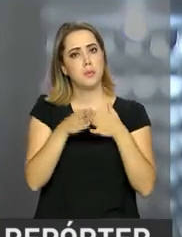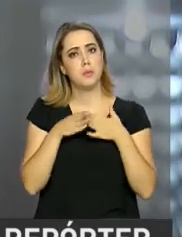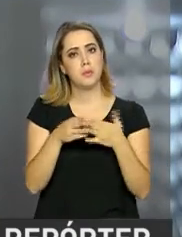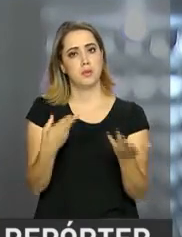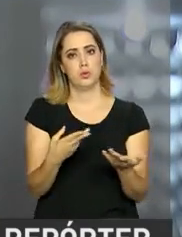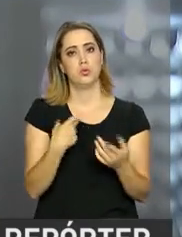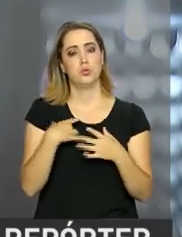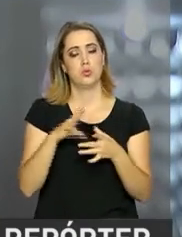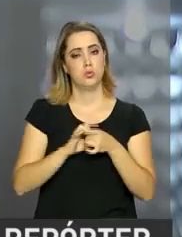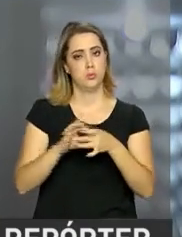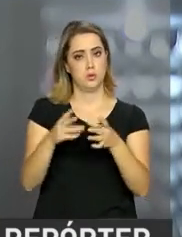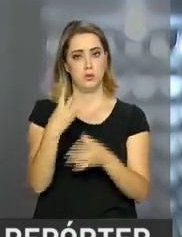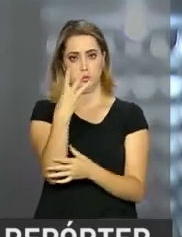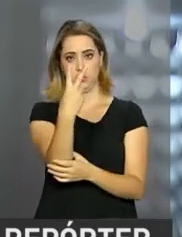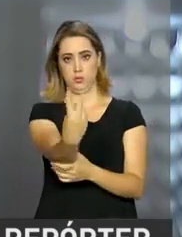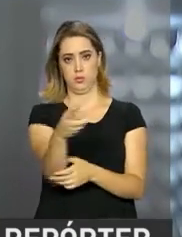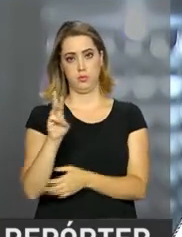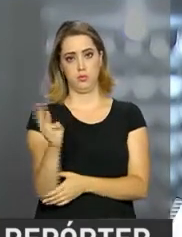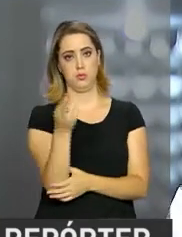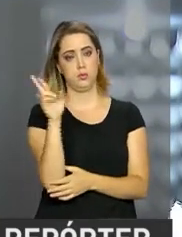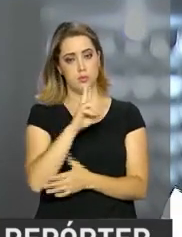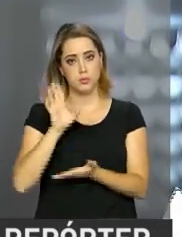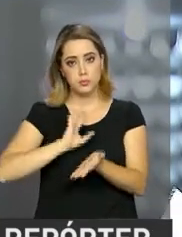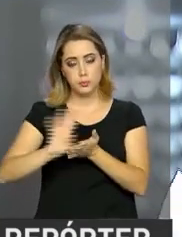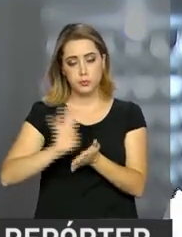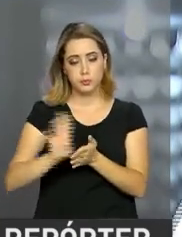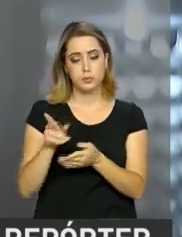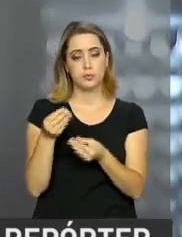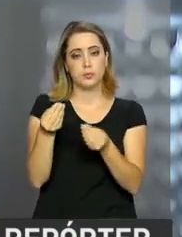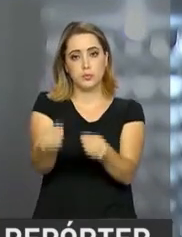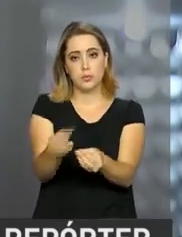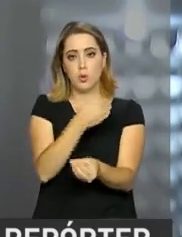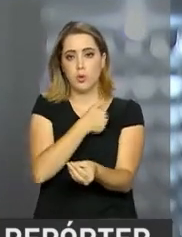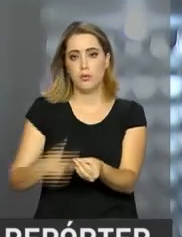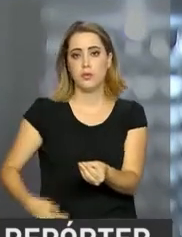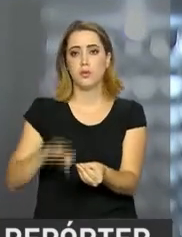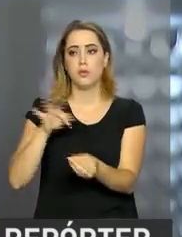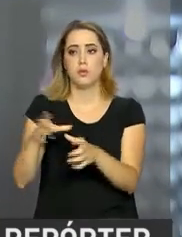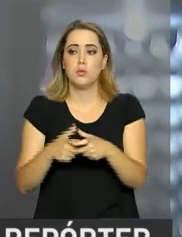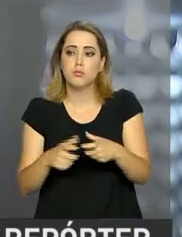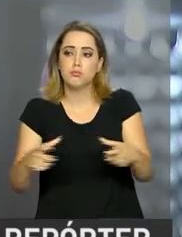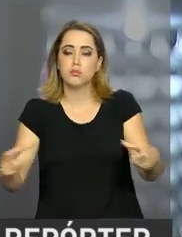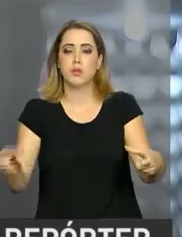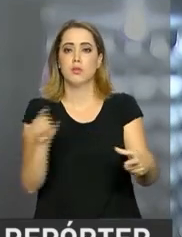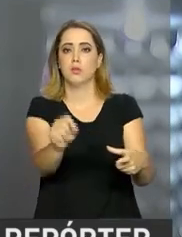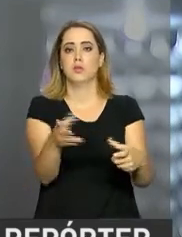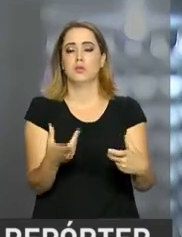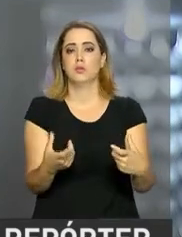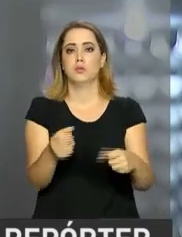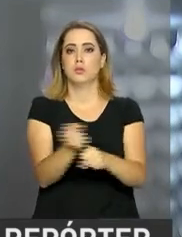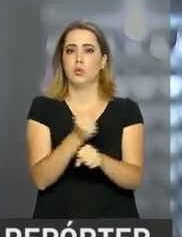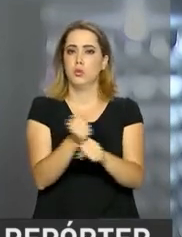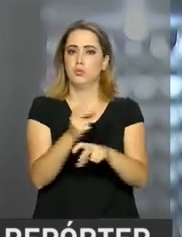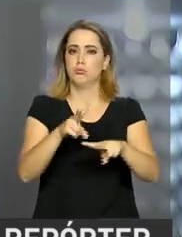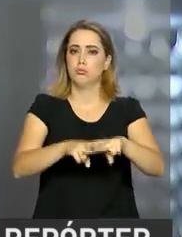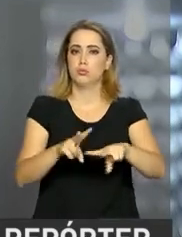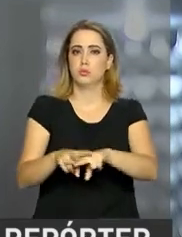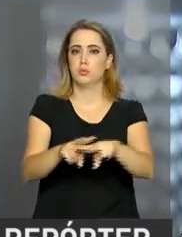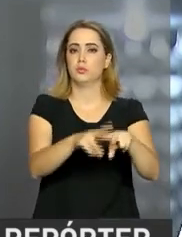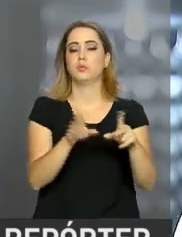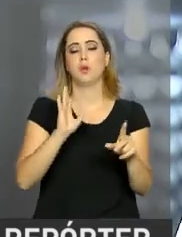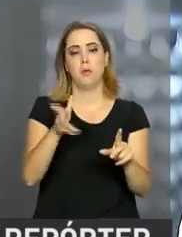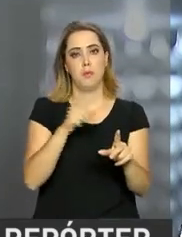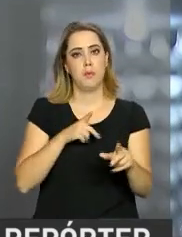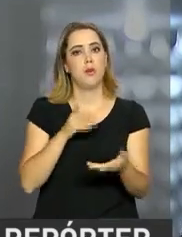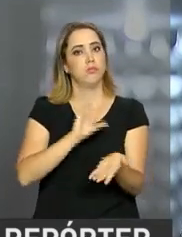32 milhões de reais liberados pelo governo federal para ampliação do sistema penitenciário para investir em cadeias